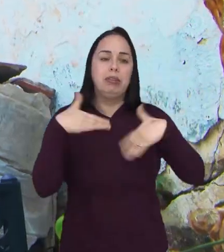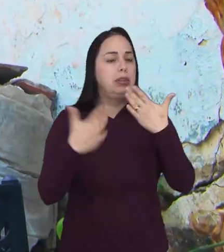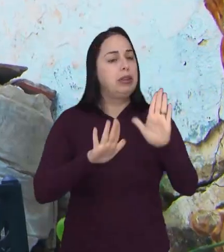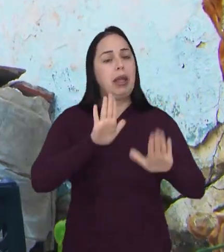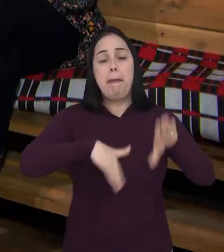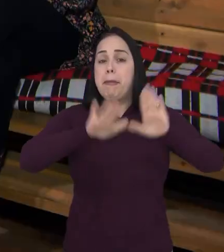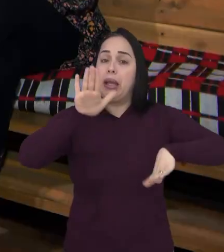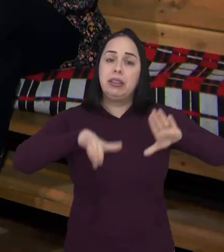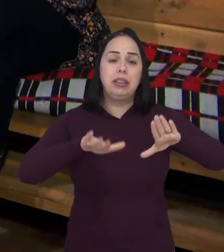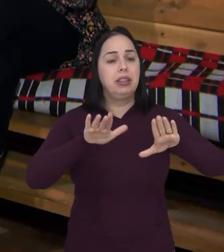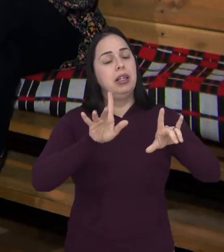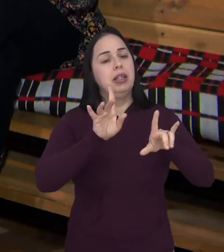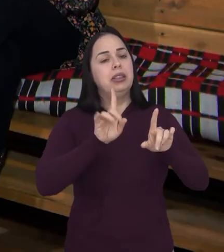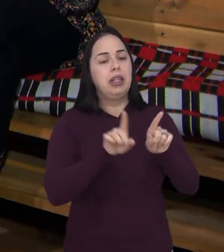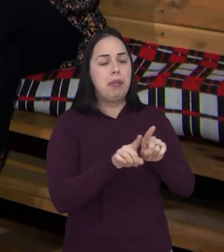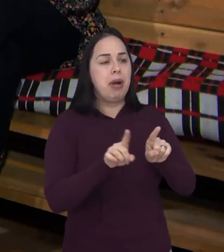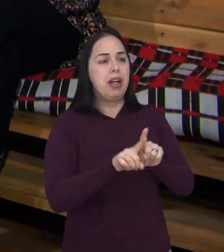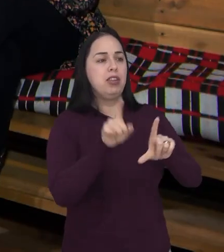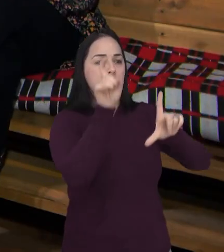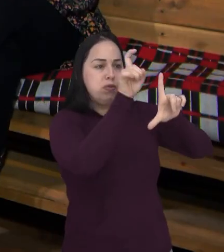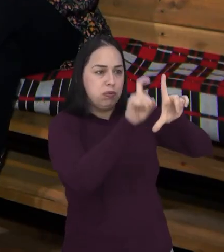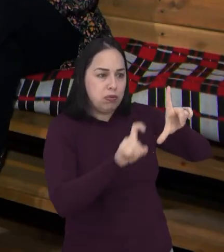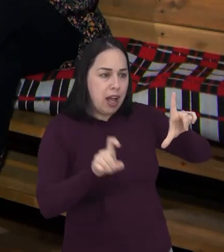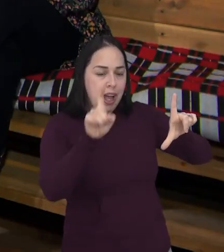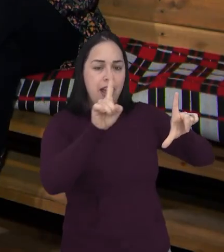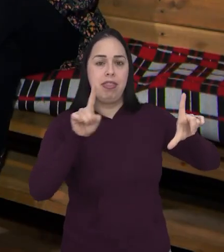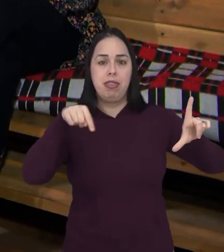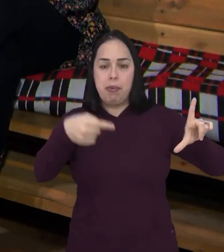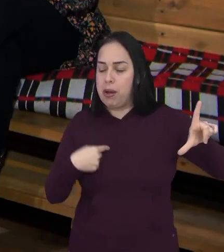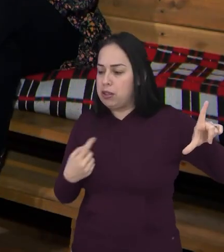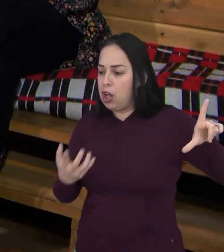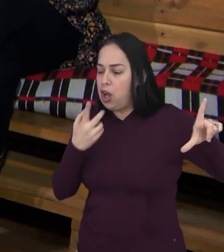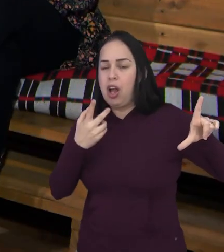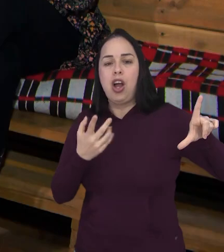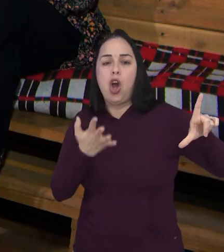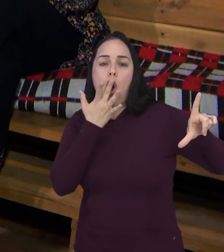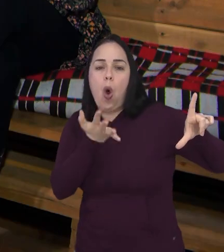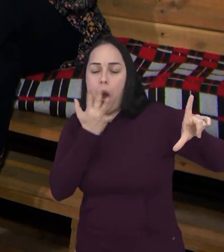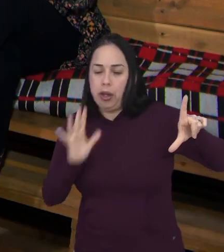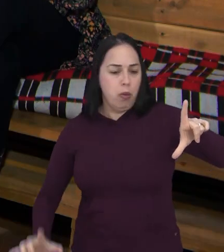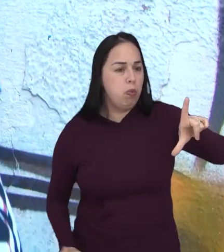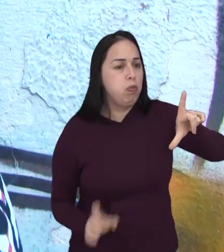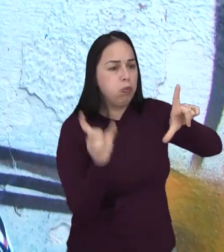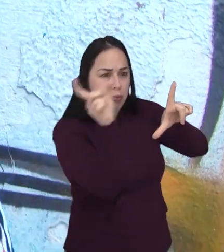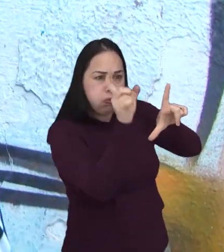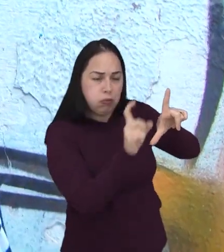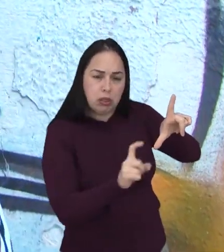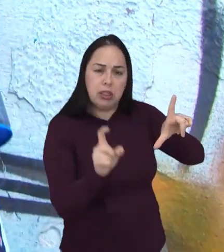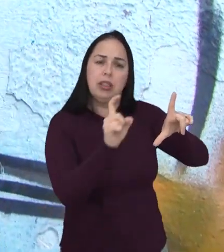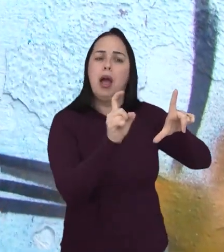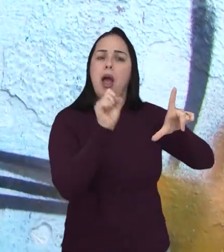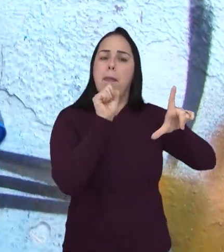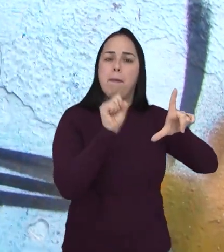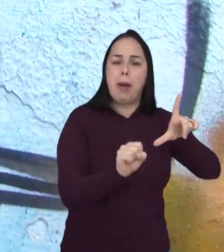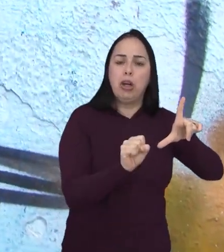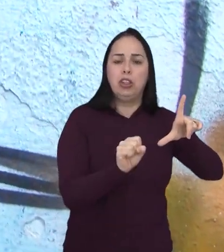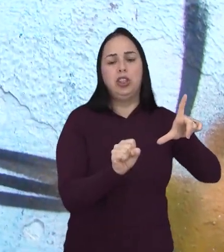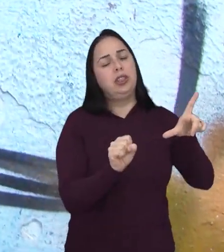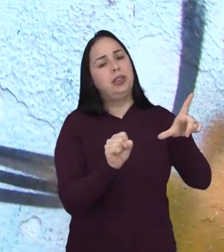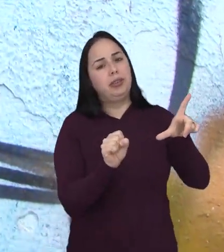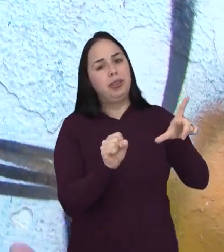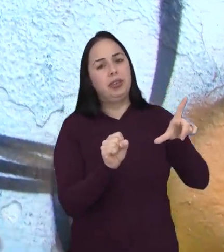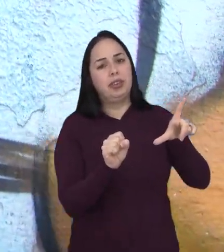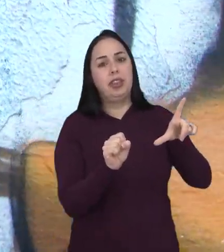momento. Aí depois dos traços eu já venho aplicando as camadas de cores. Ela pode ser tanto num